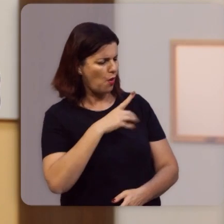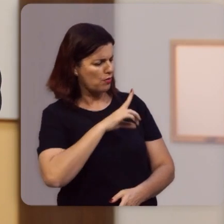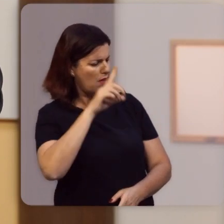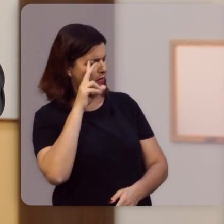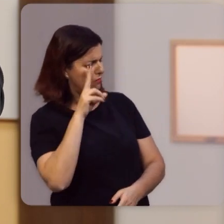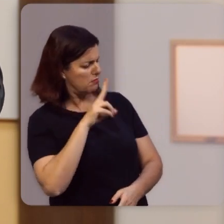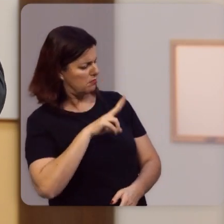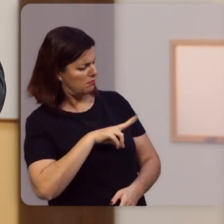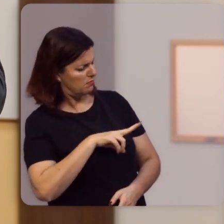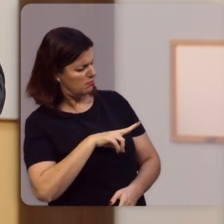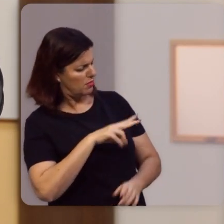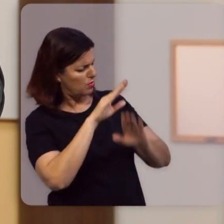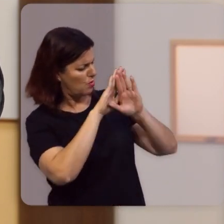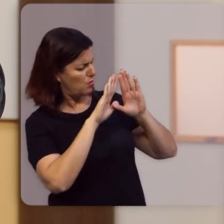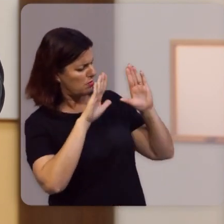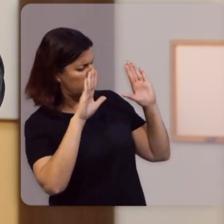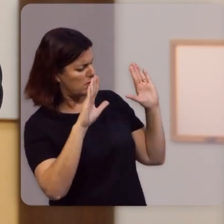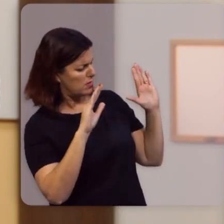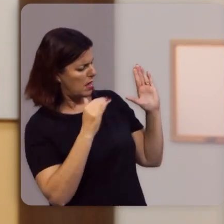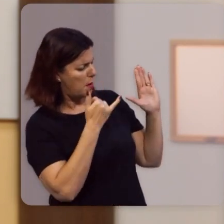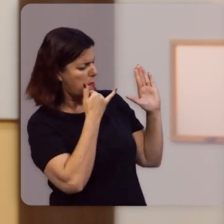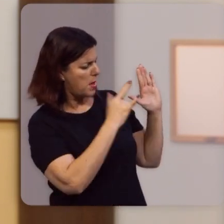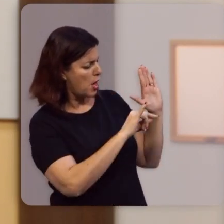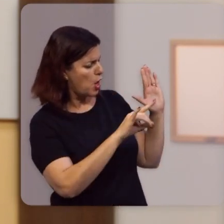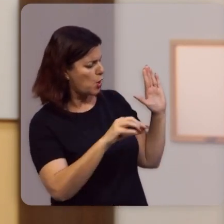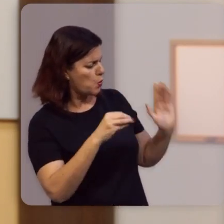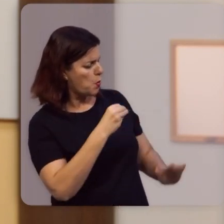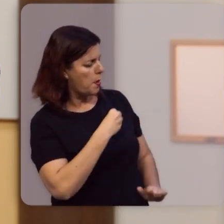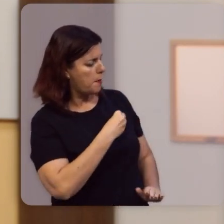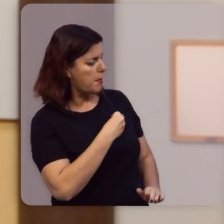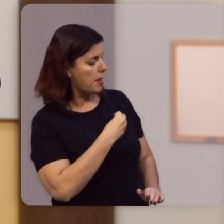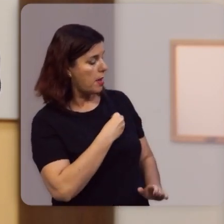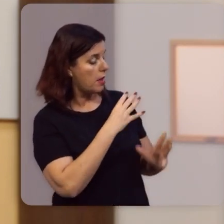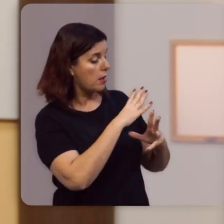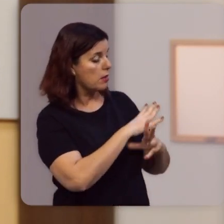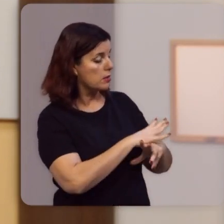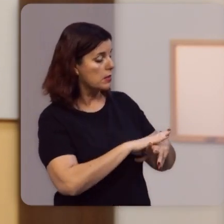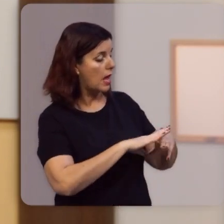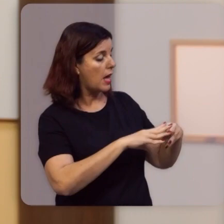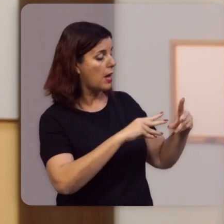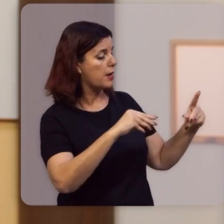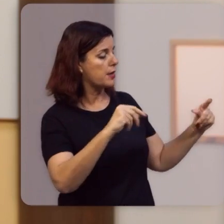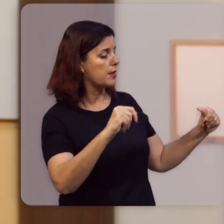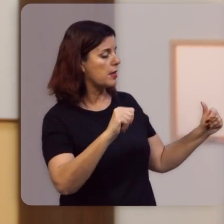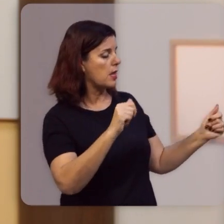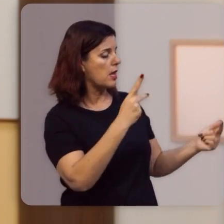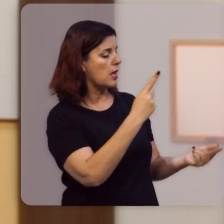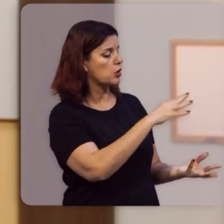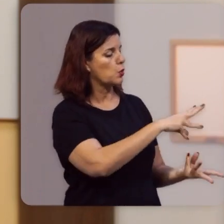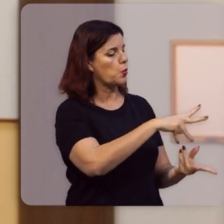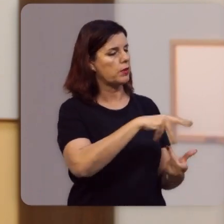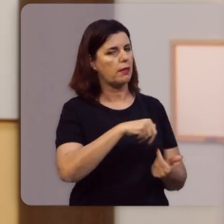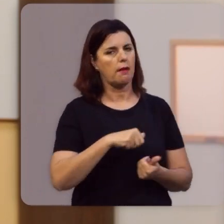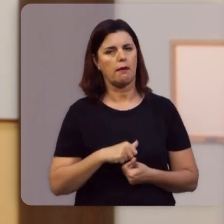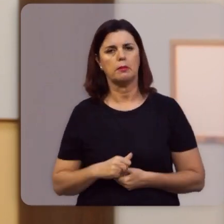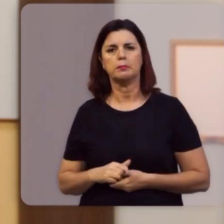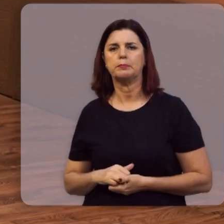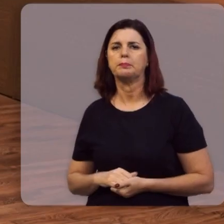dos céus, perdoarei os seus pecados e sararei a sua